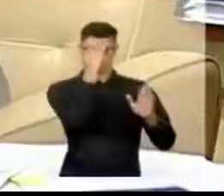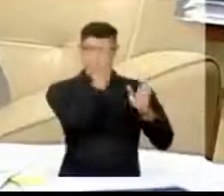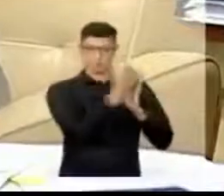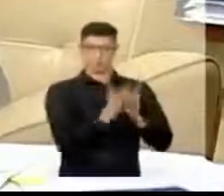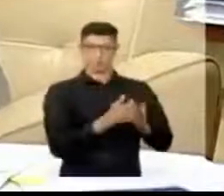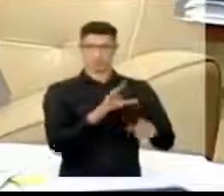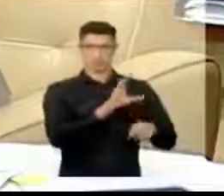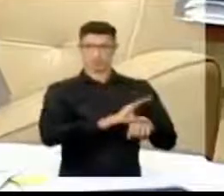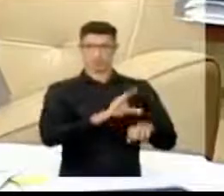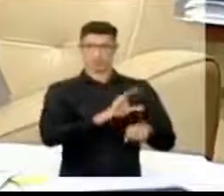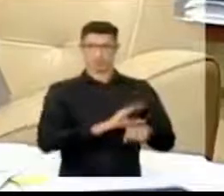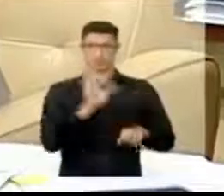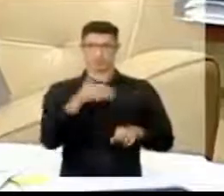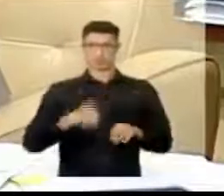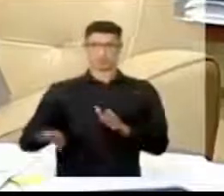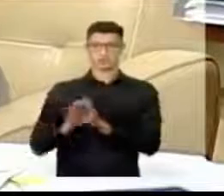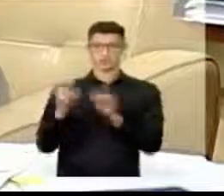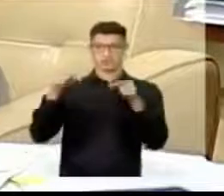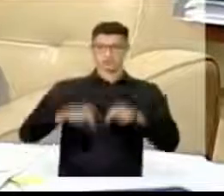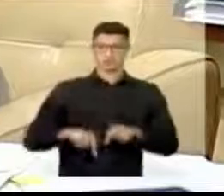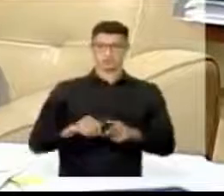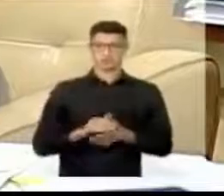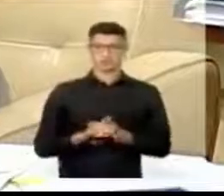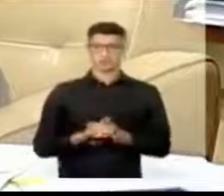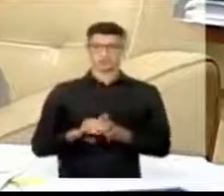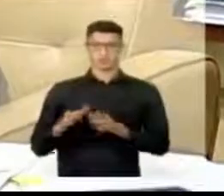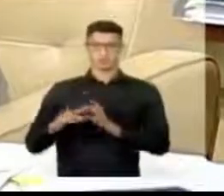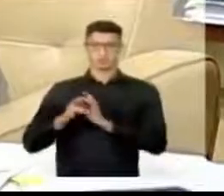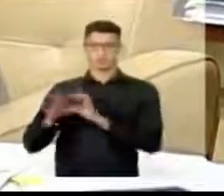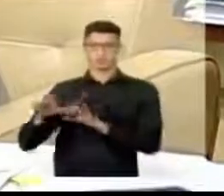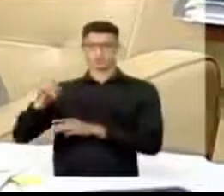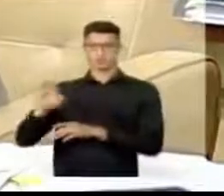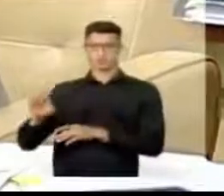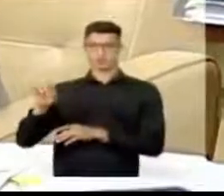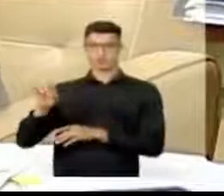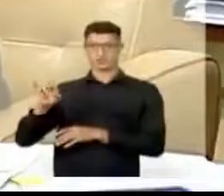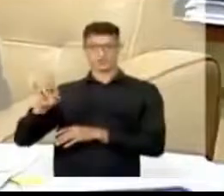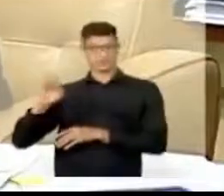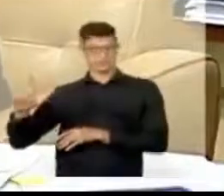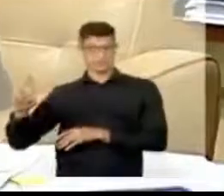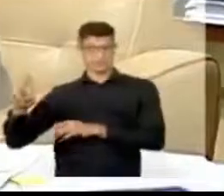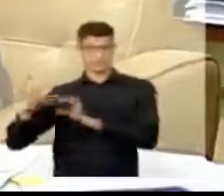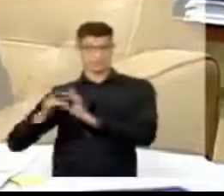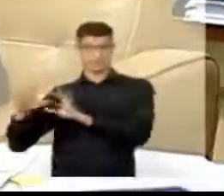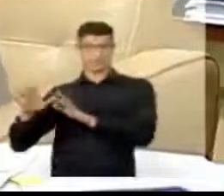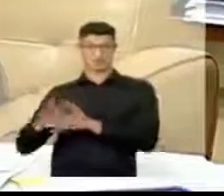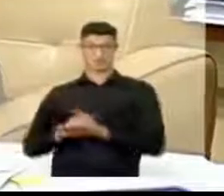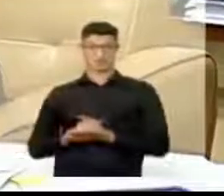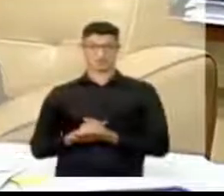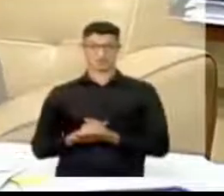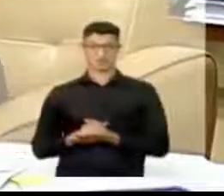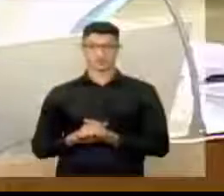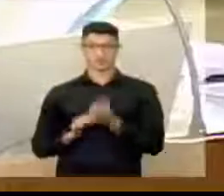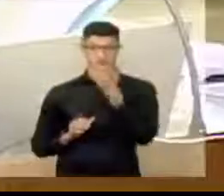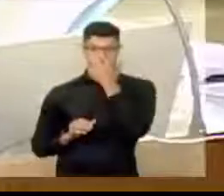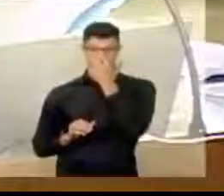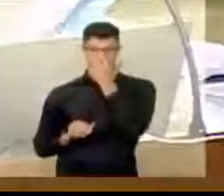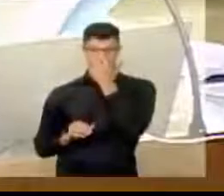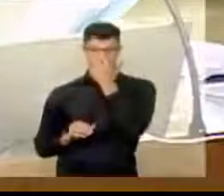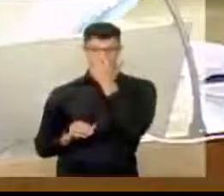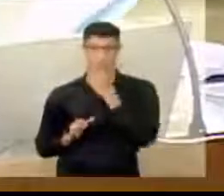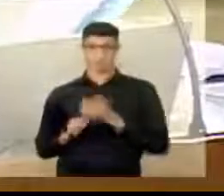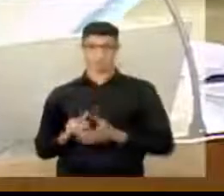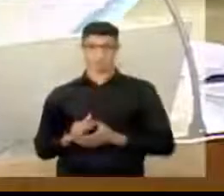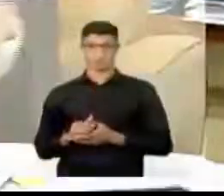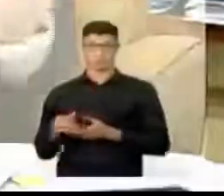prender? Vossa Excelência, quando chegou aqui, é, soltou Zé Dirceu. Porque recebeu indulto do presidente da República. Não,